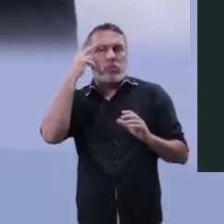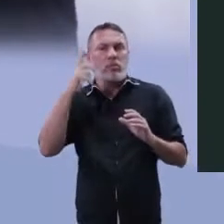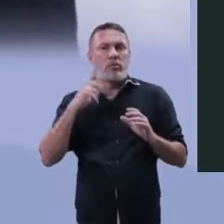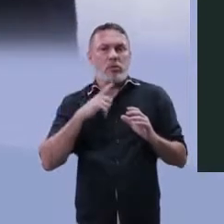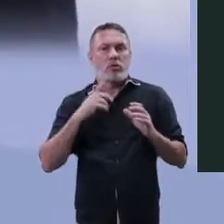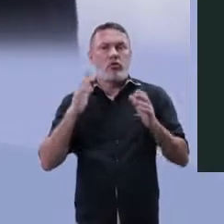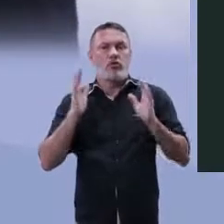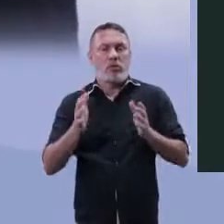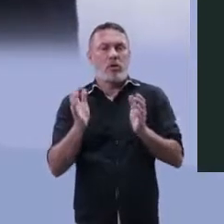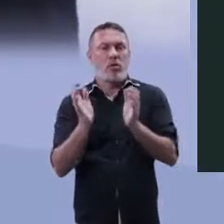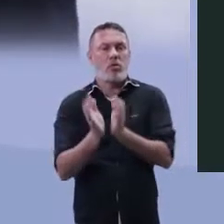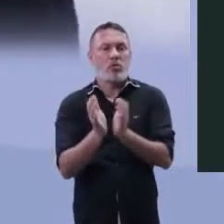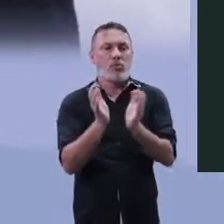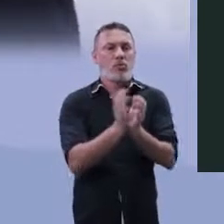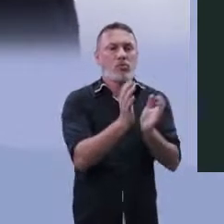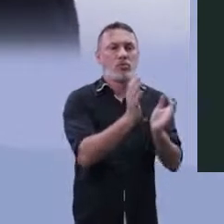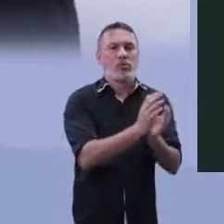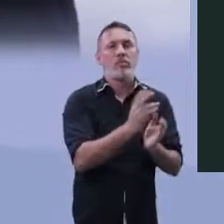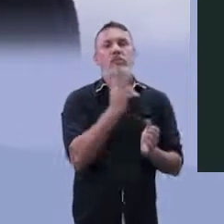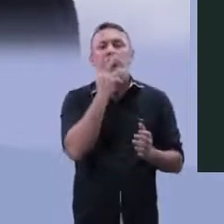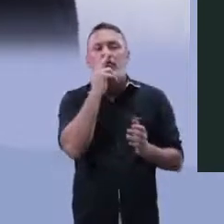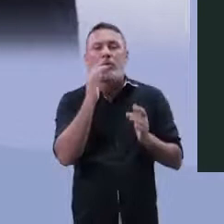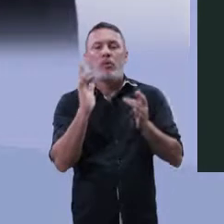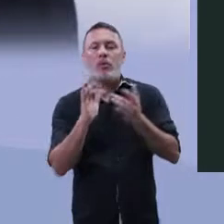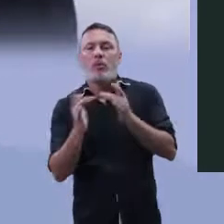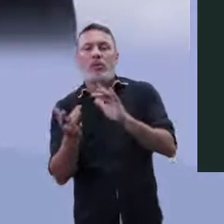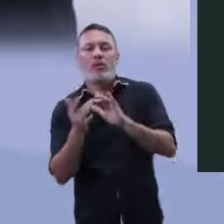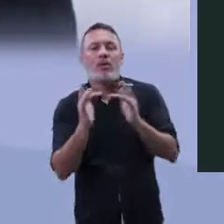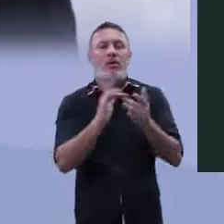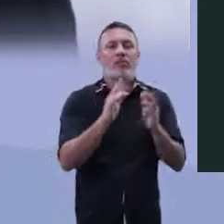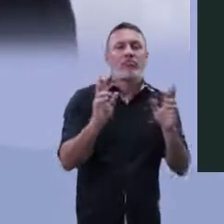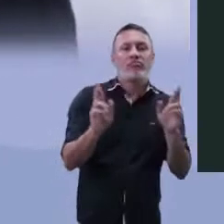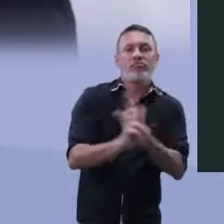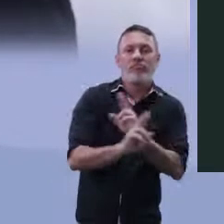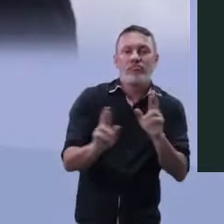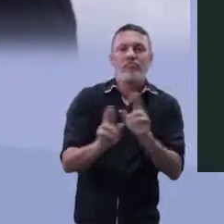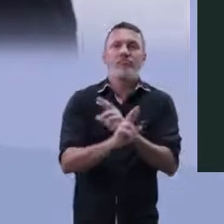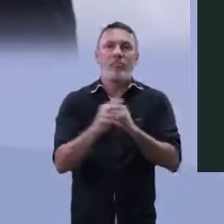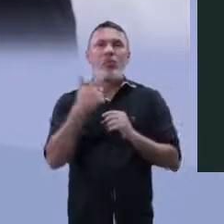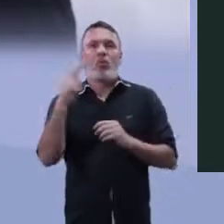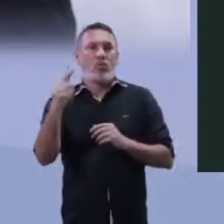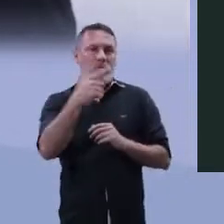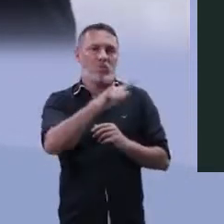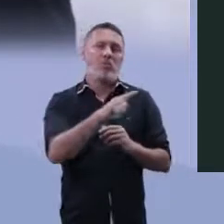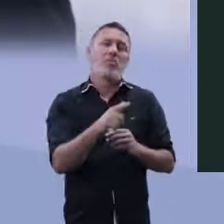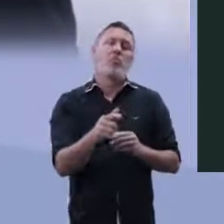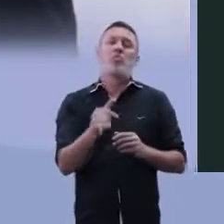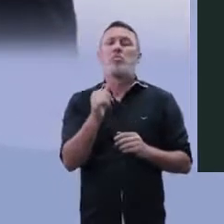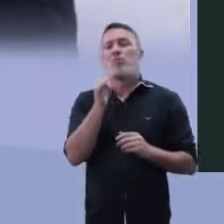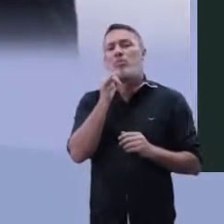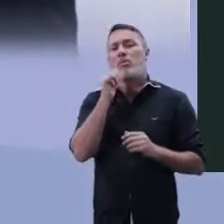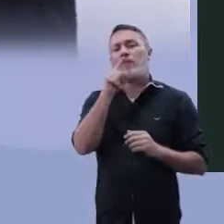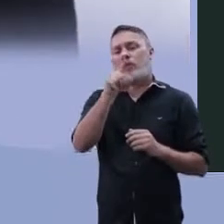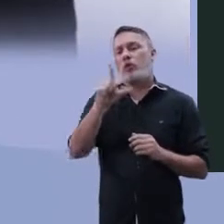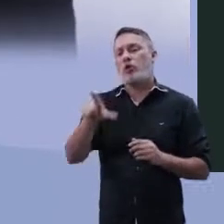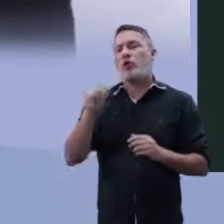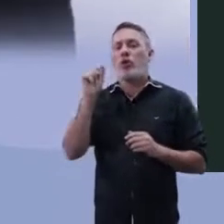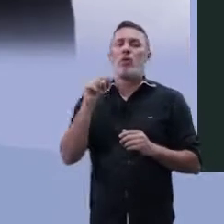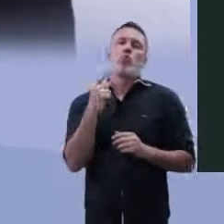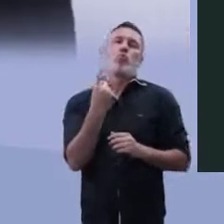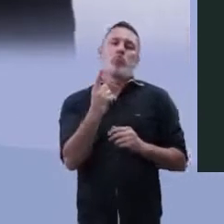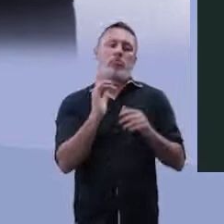dessas identidades, dessas características em comum, grupos coesos, né? Então, muitas vezes não estabelecem contato com outros